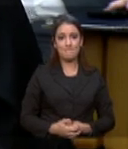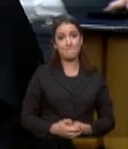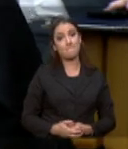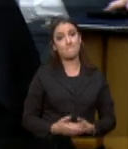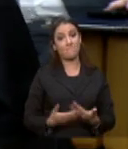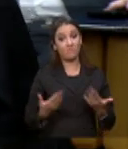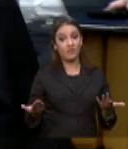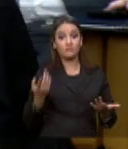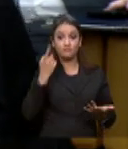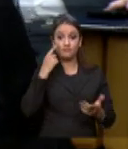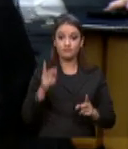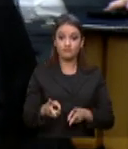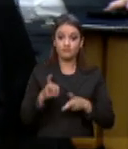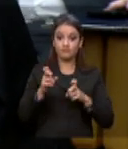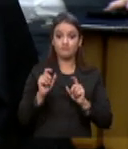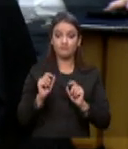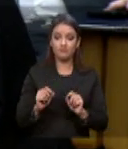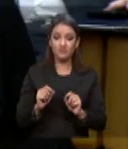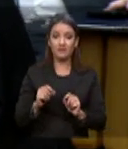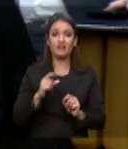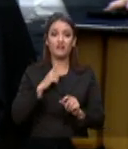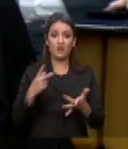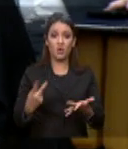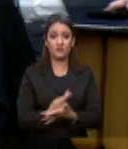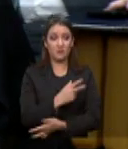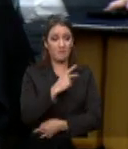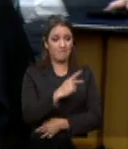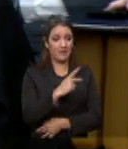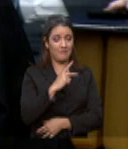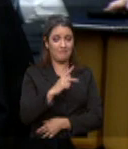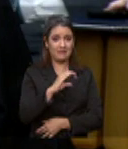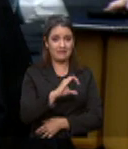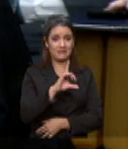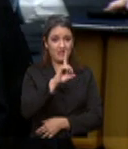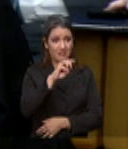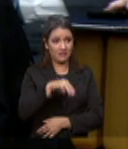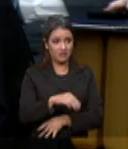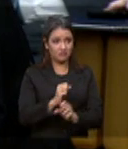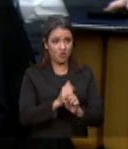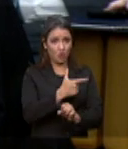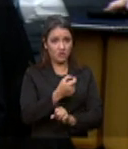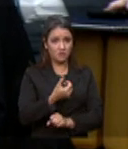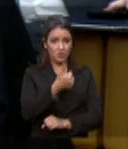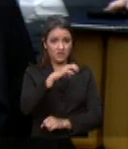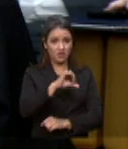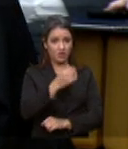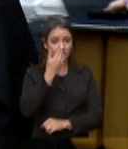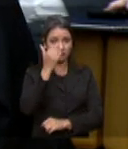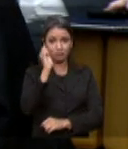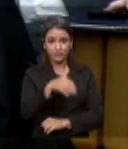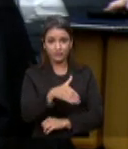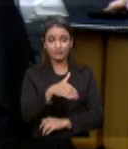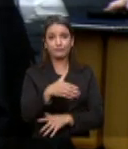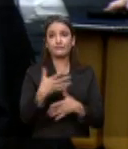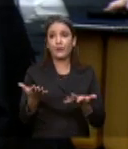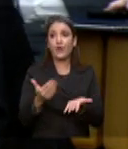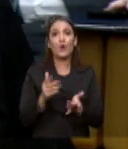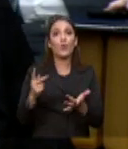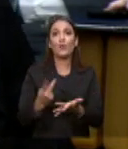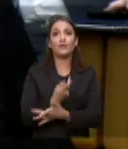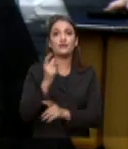Como se observa, desde o abandono do PPCDAM em 2019, o desmatamento na Amazônia saiu do controle, fazendo com